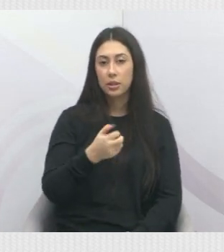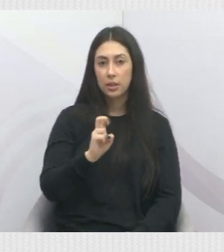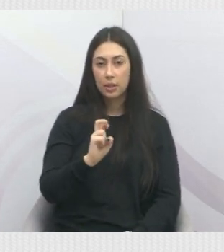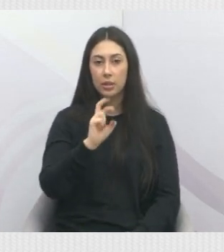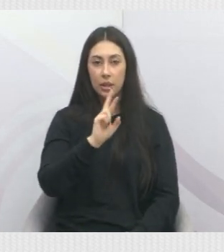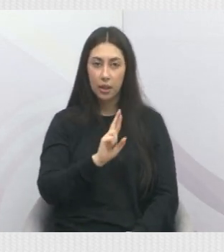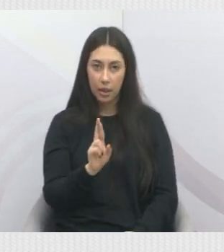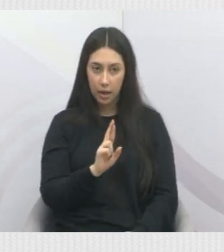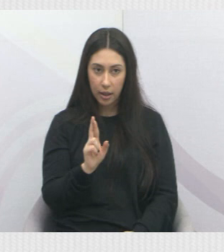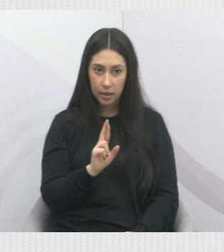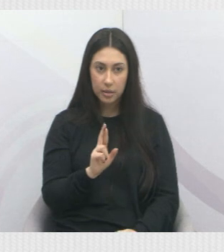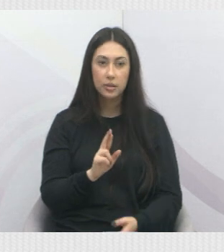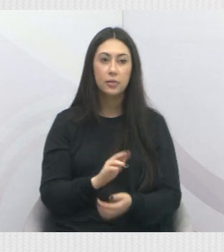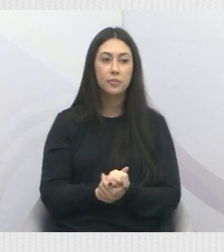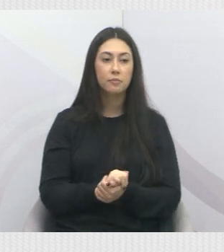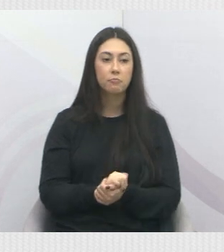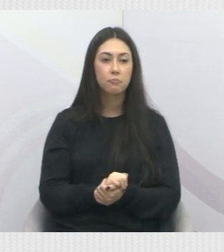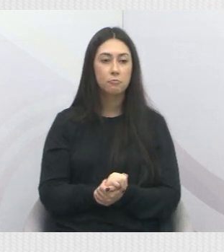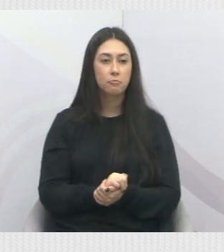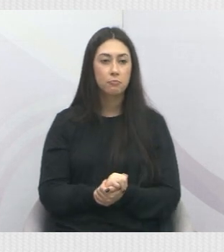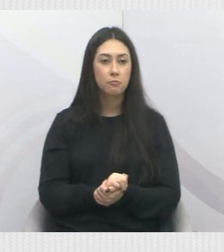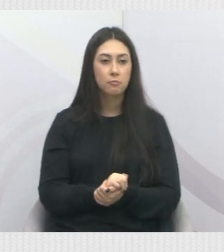61.844.315, perfazendo